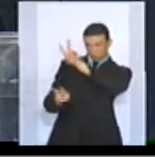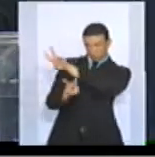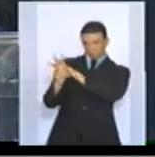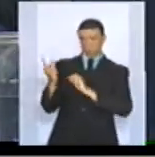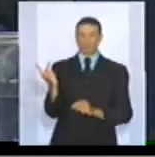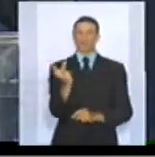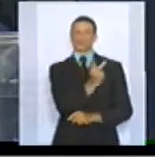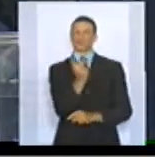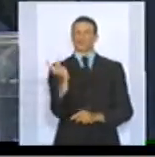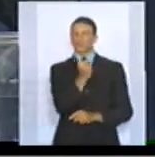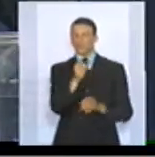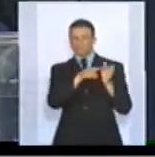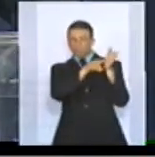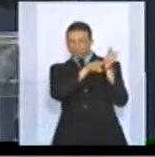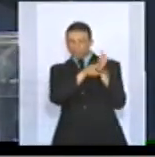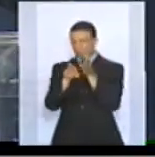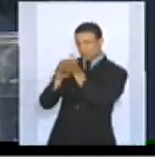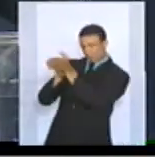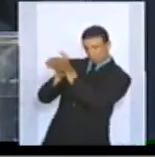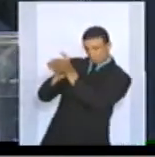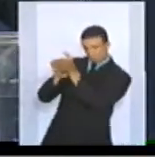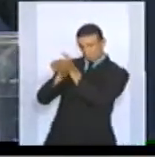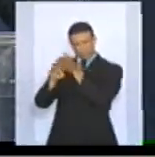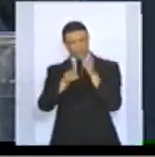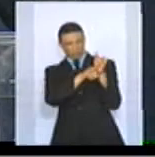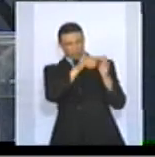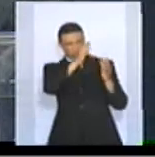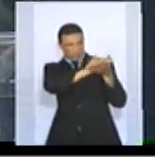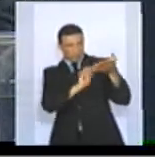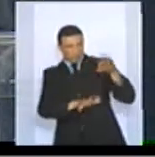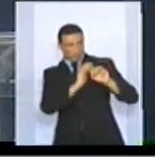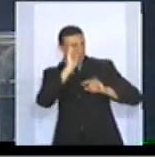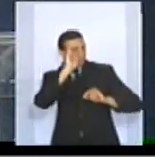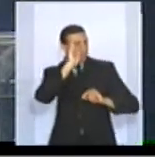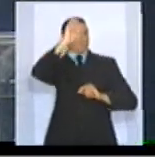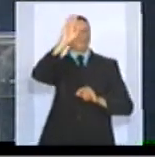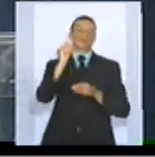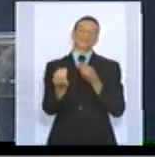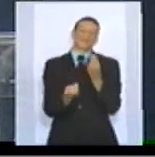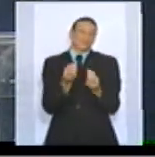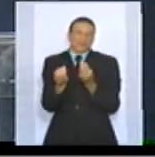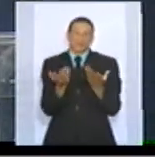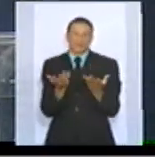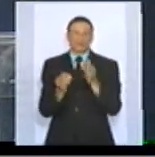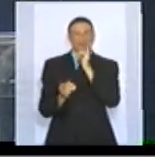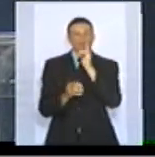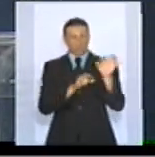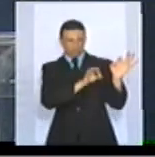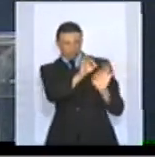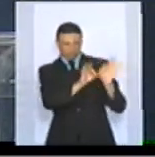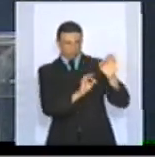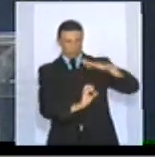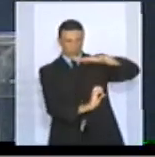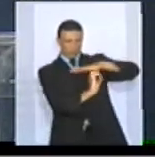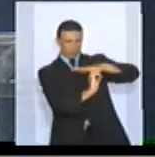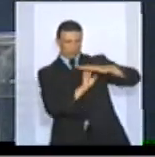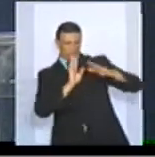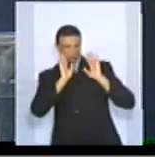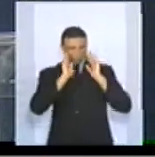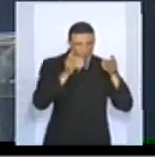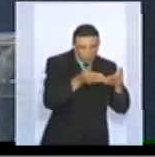Procurou identificar em cada uma dessas camadas as atividades principais e, ao invés de concentrar a regulação nas empresas